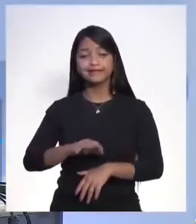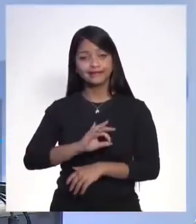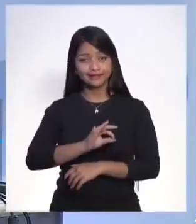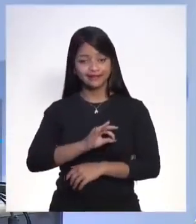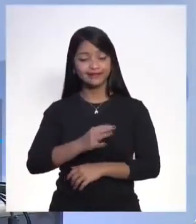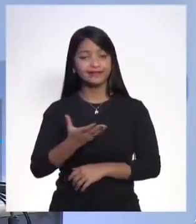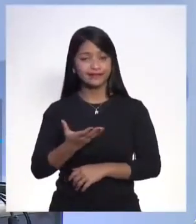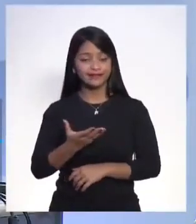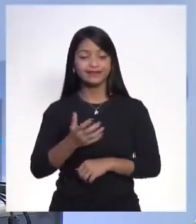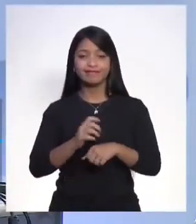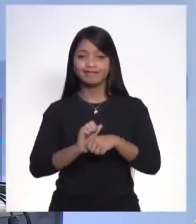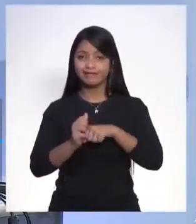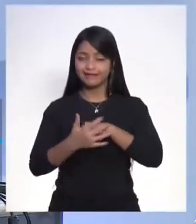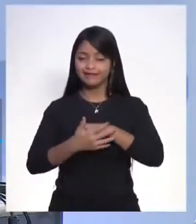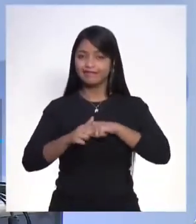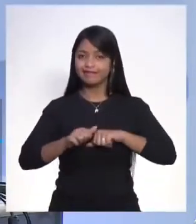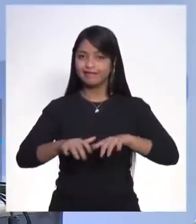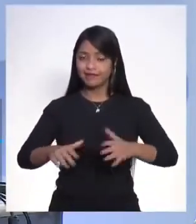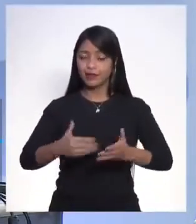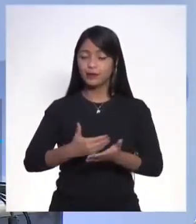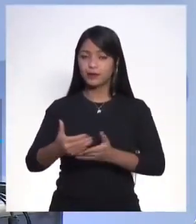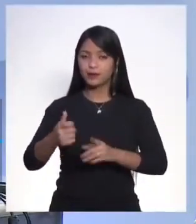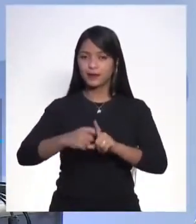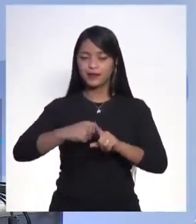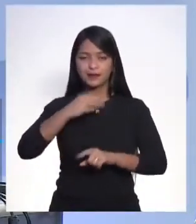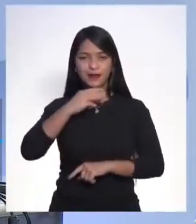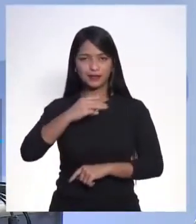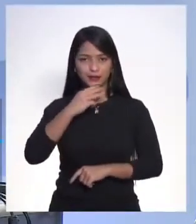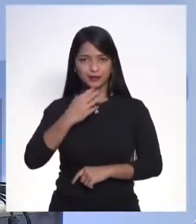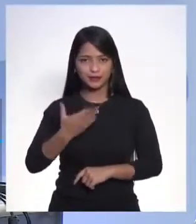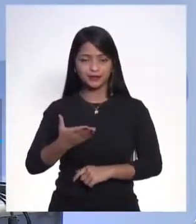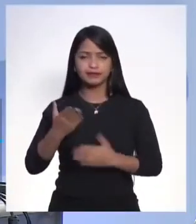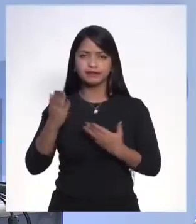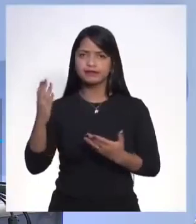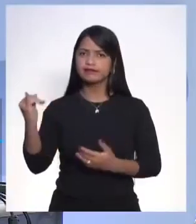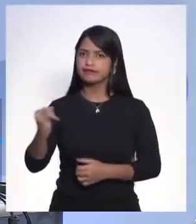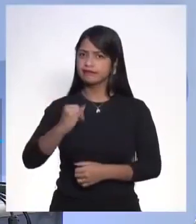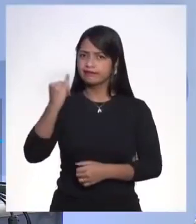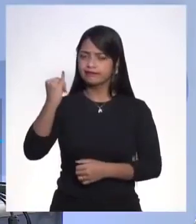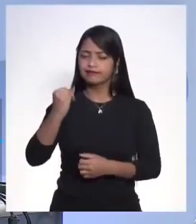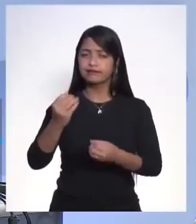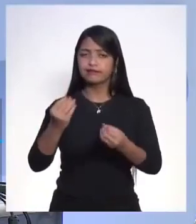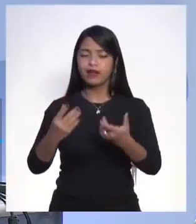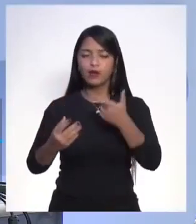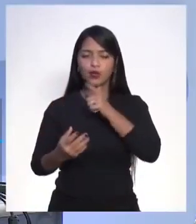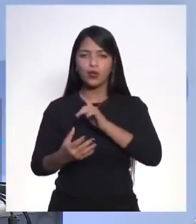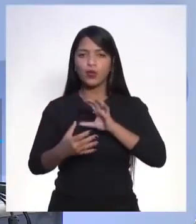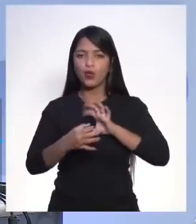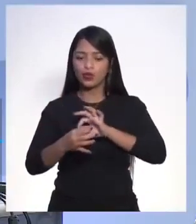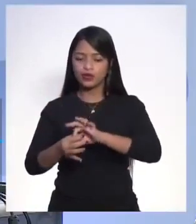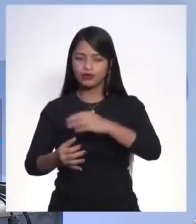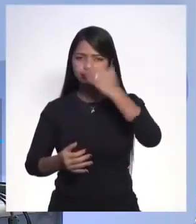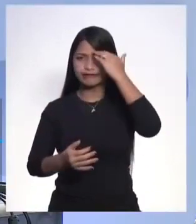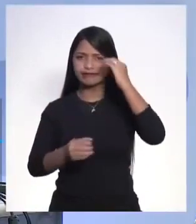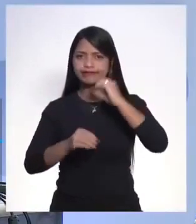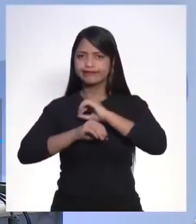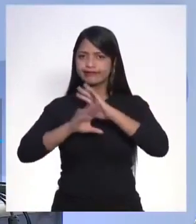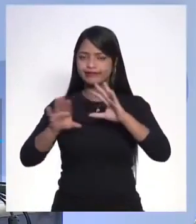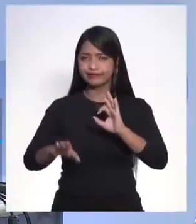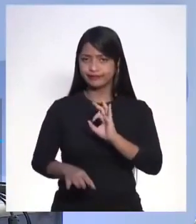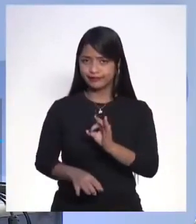aí, né, o Covid-19. Então, tudo isso é importante para a gente conseguir o quê? Contextualizar também. Então, tá, eu já sei